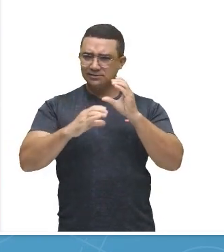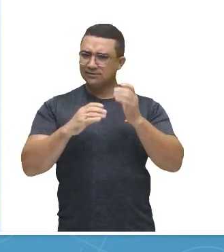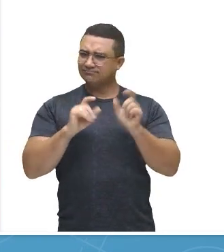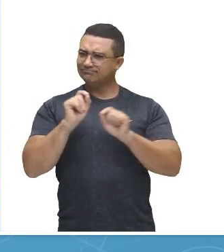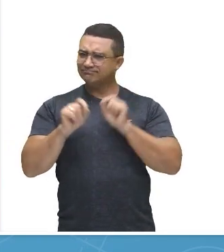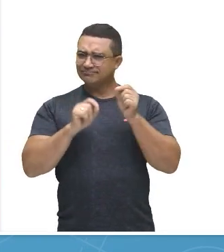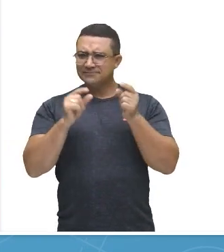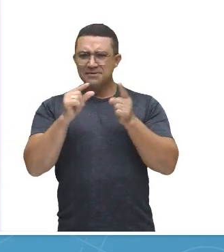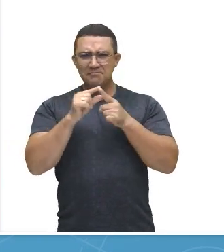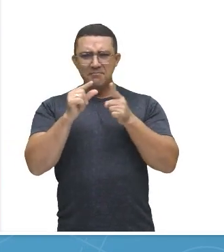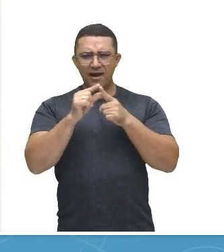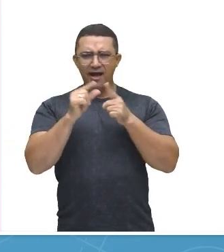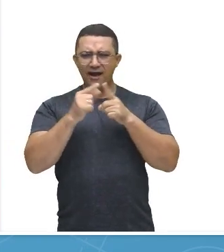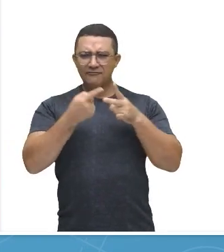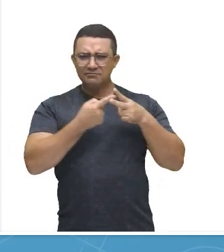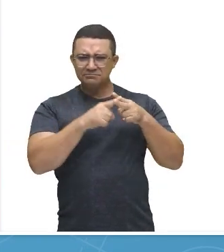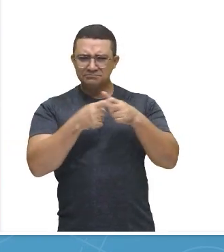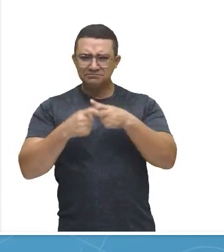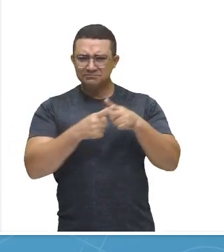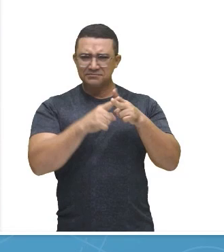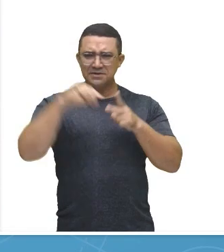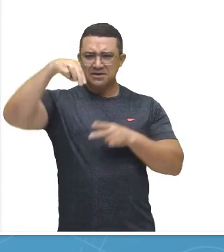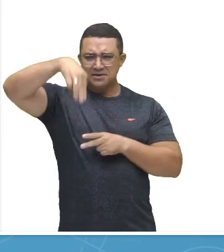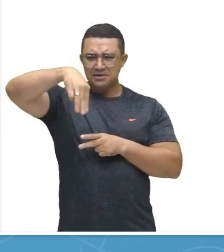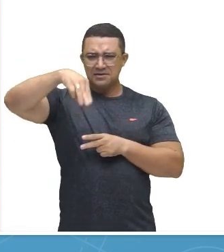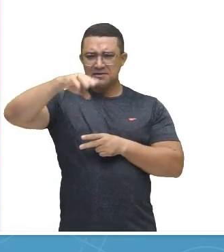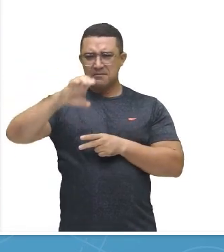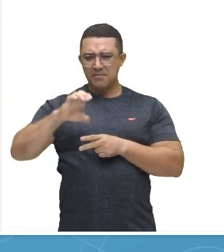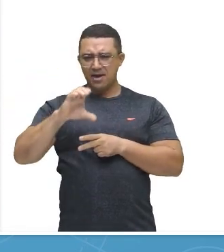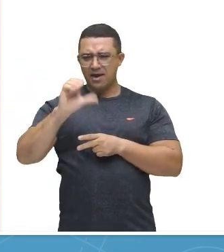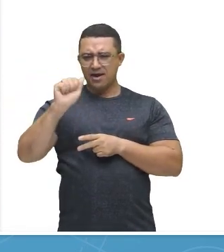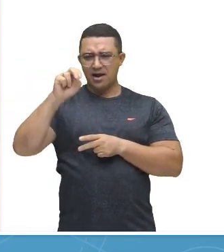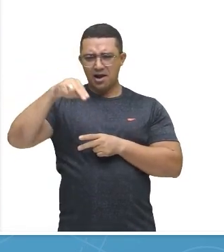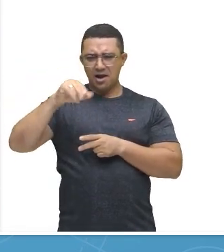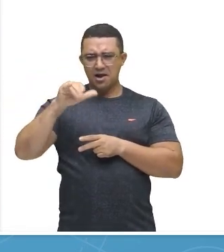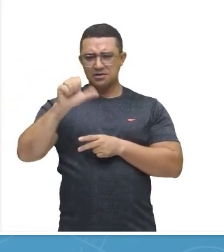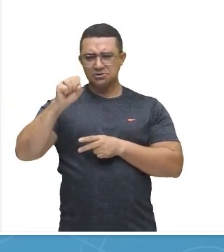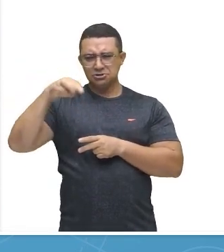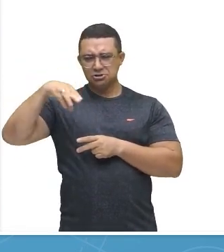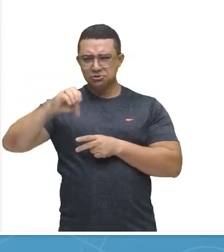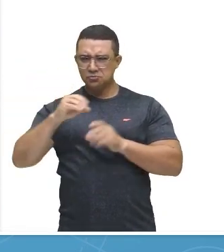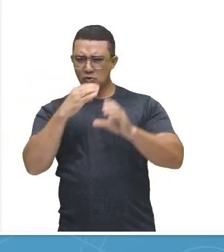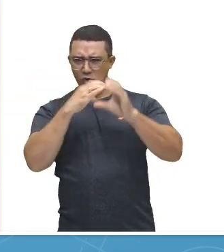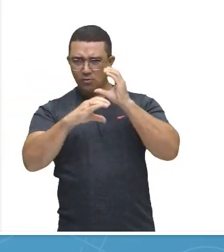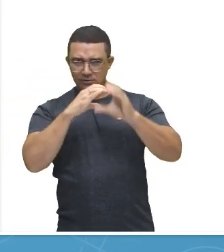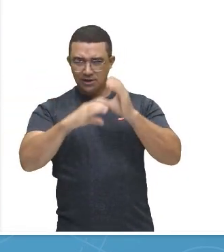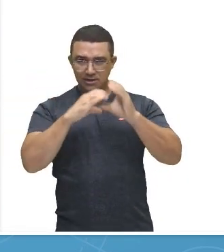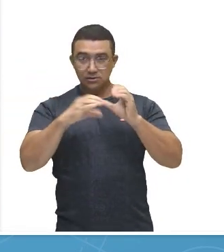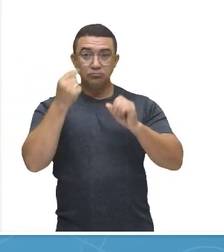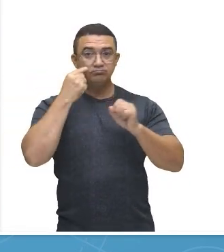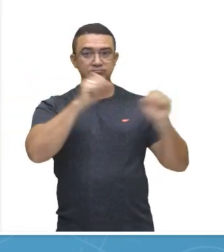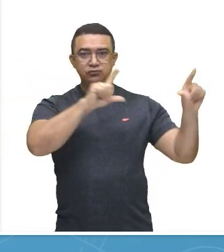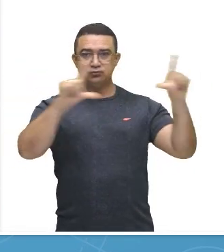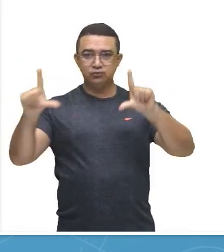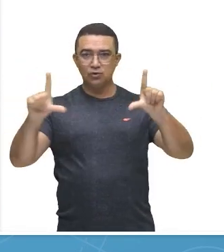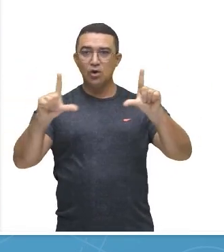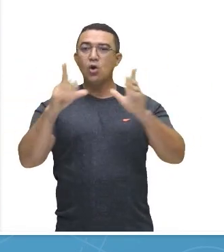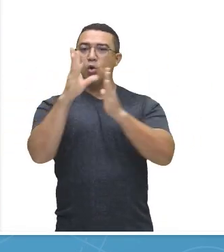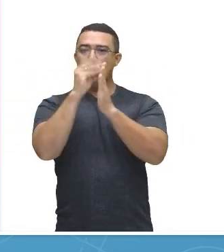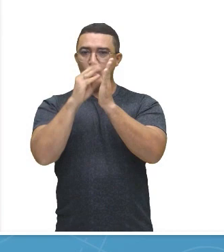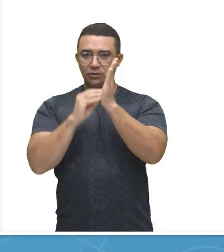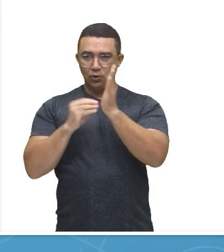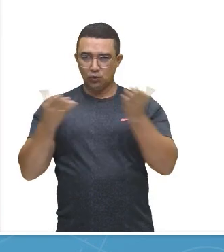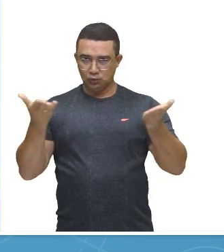expressão, mecanismo de comunicação. Vamos ampliar então vendo o conteúdo de hoje. Observe. Claro que